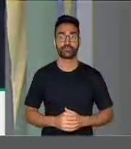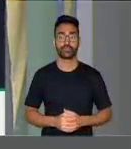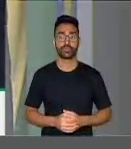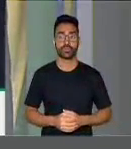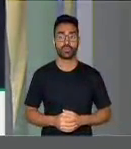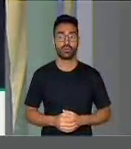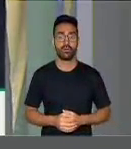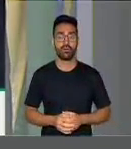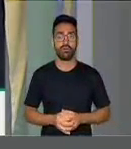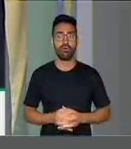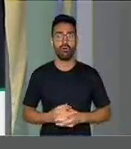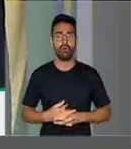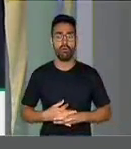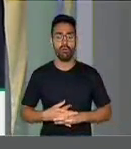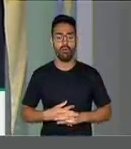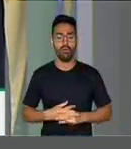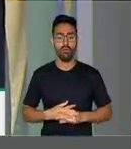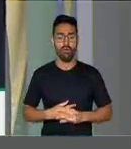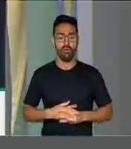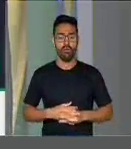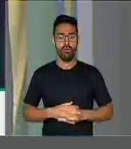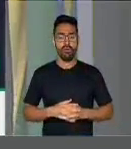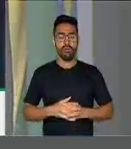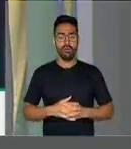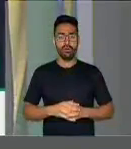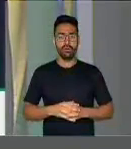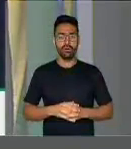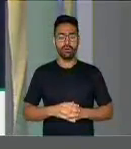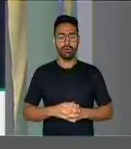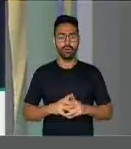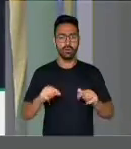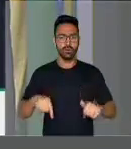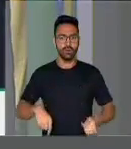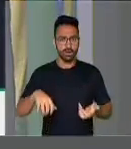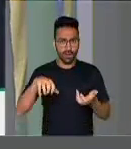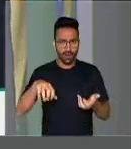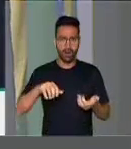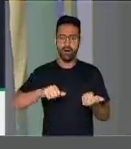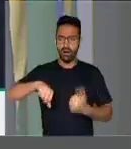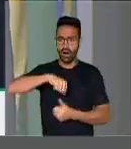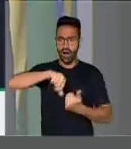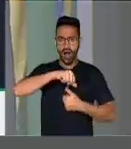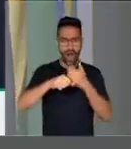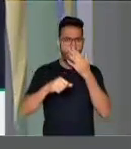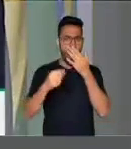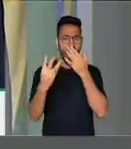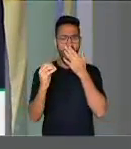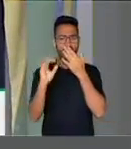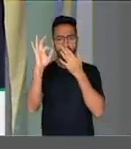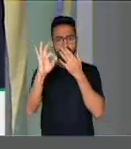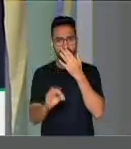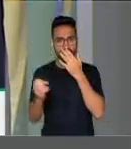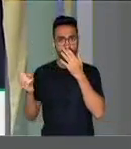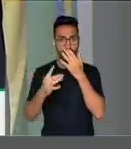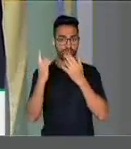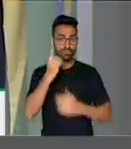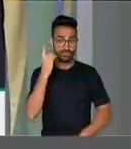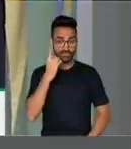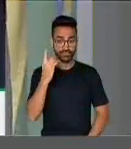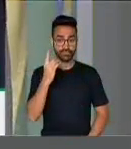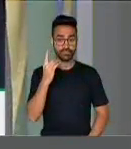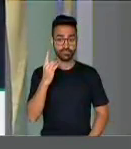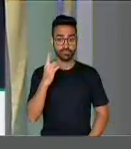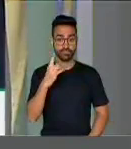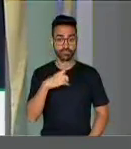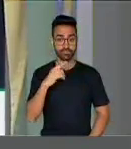Mais um instante para concluir. Vou voltar a falar do tema. Este Congresso, que foi renovado em mais de 40%, ele tem